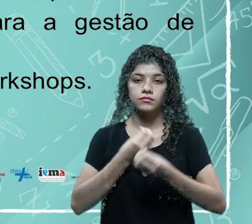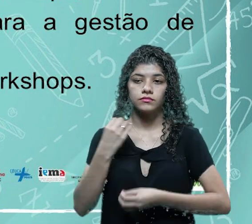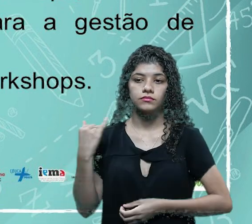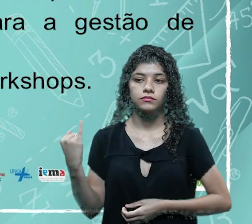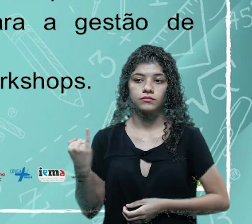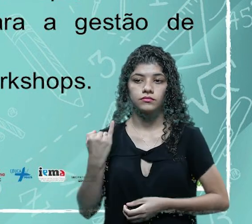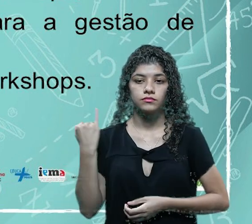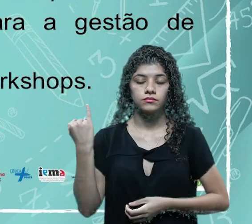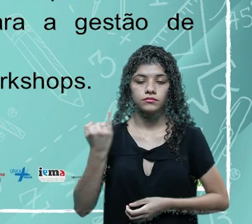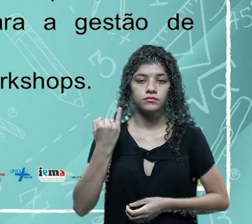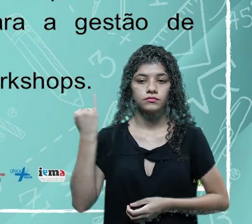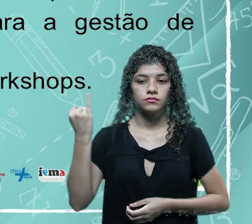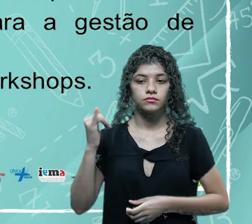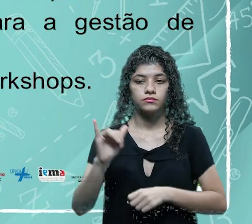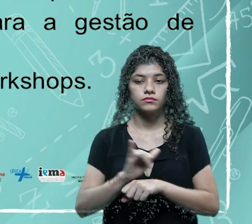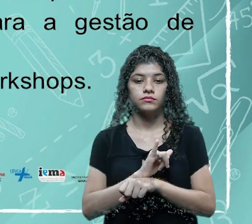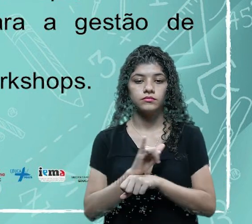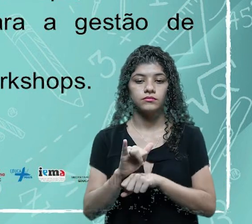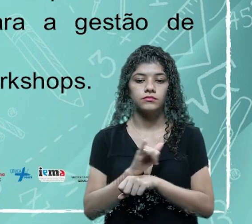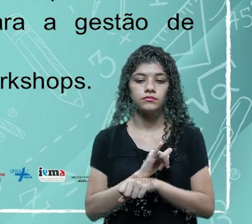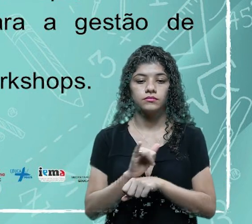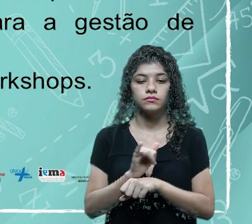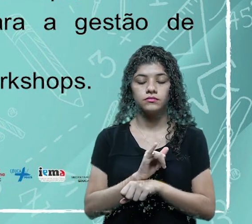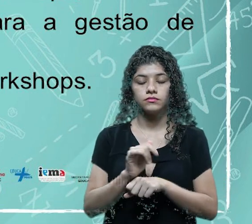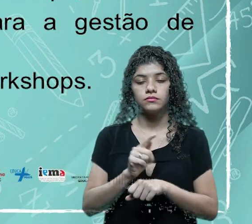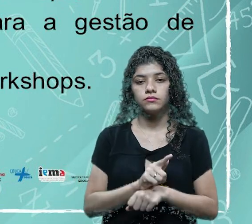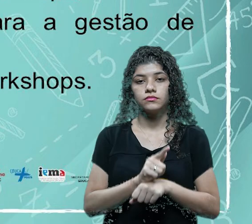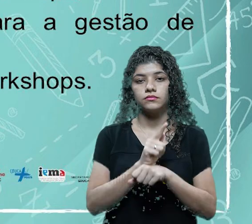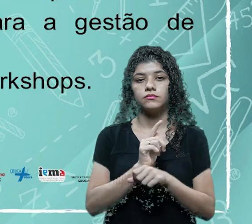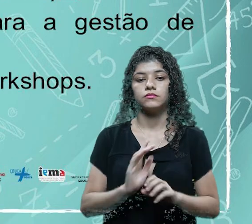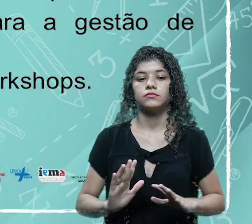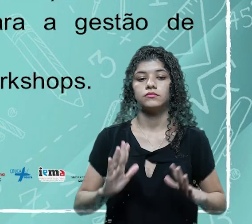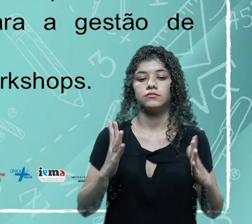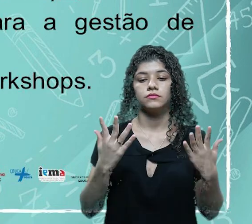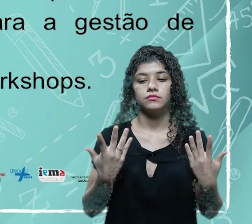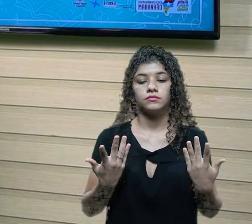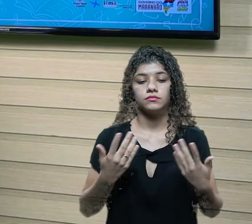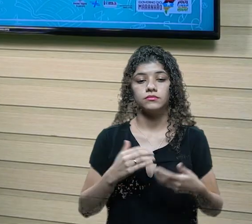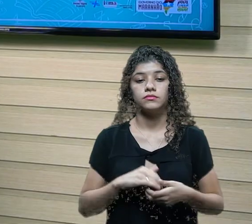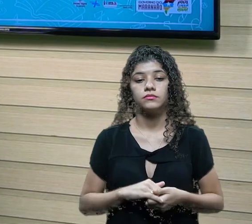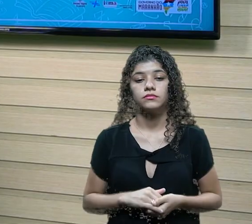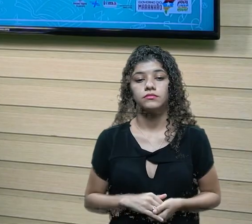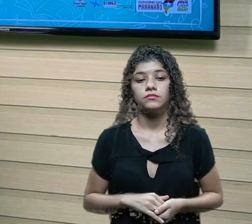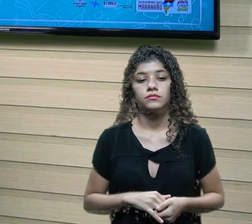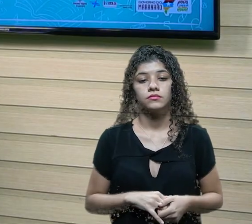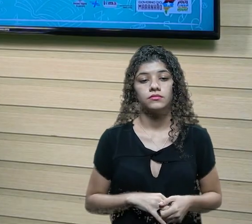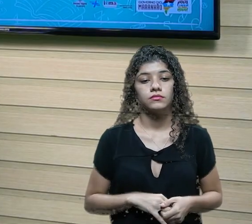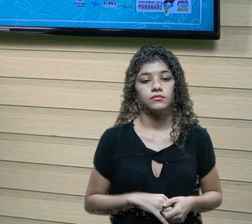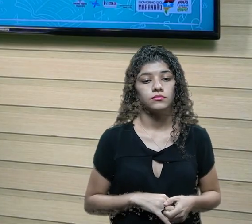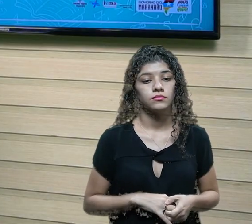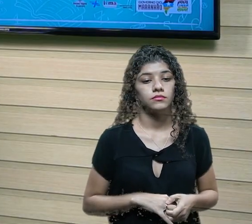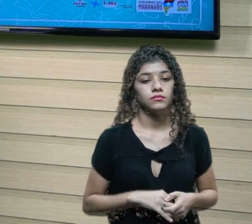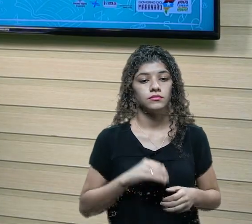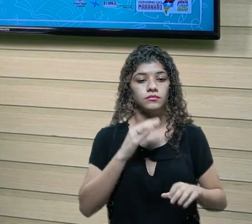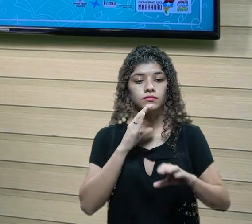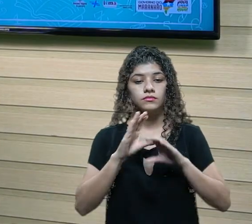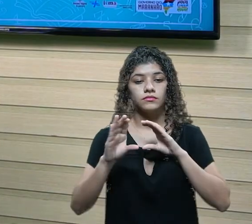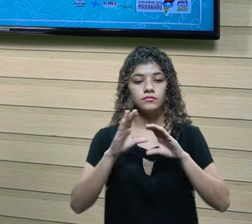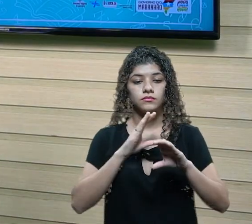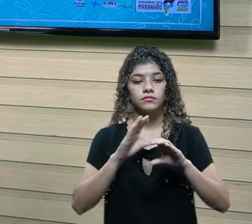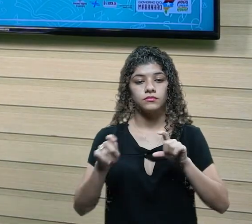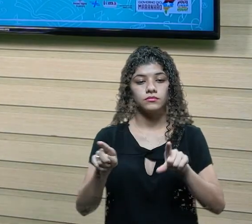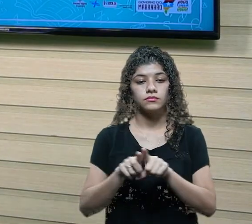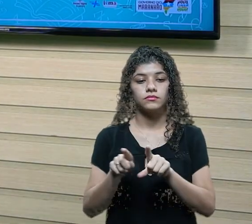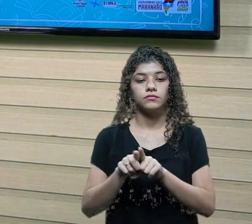como é que ela é importante as ferramentas pressa gestão de eventos a gente viu as ferramentas de